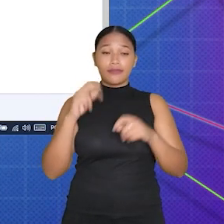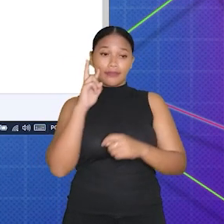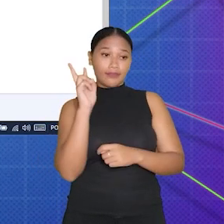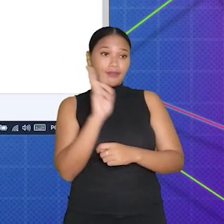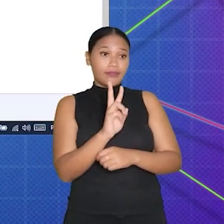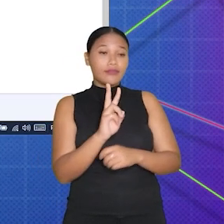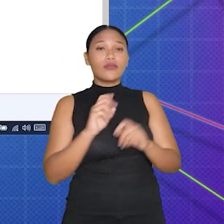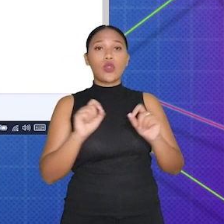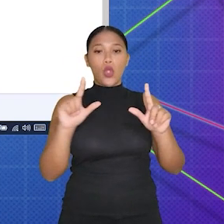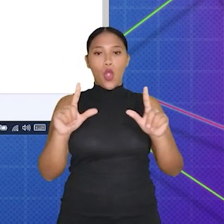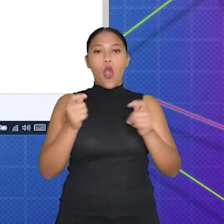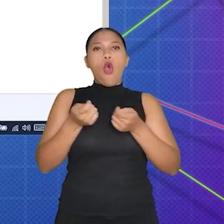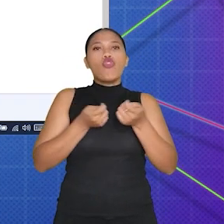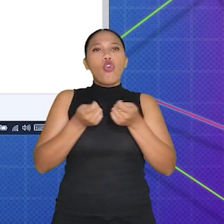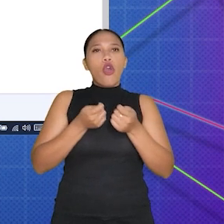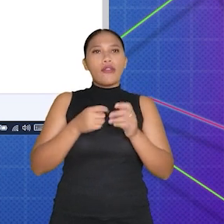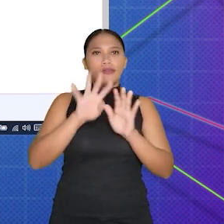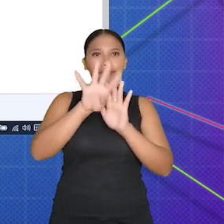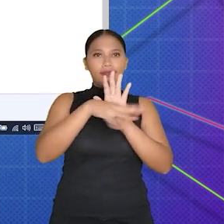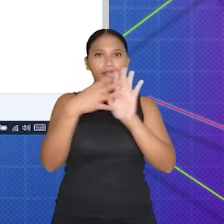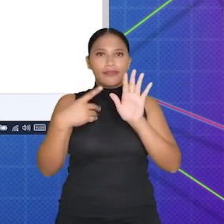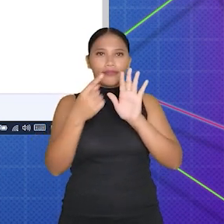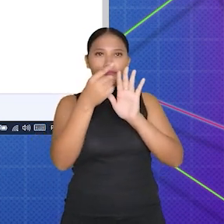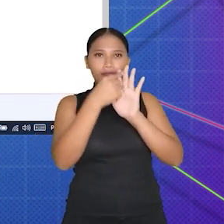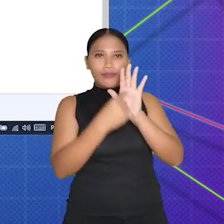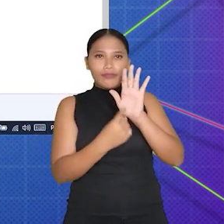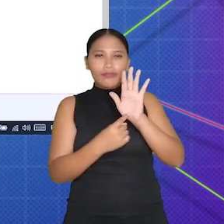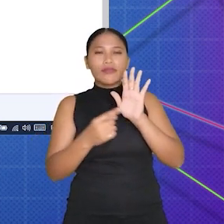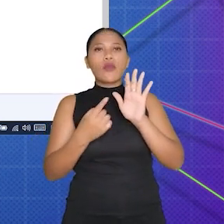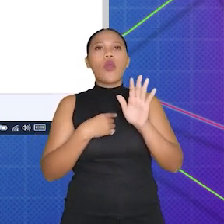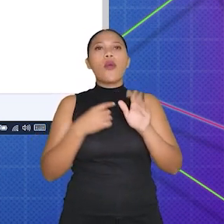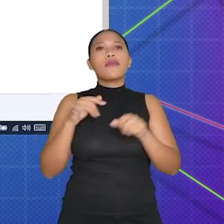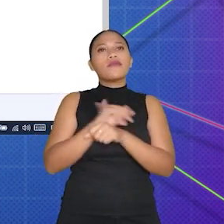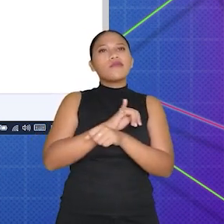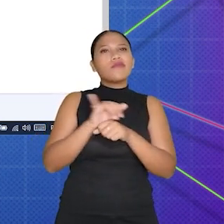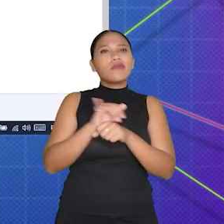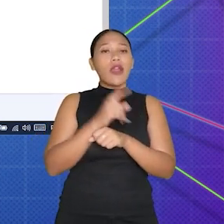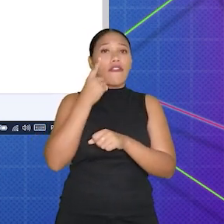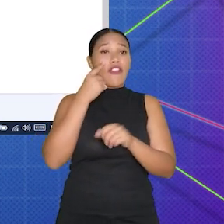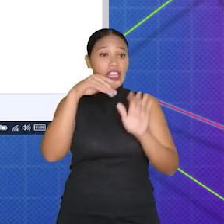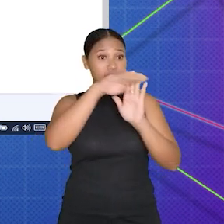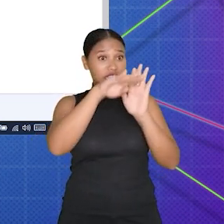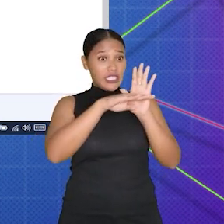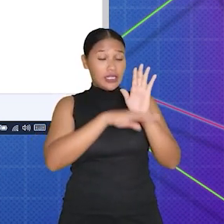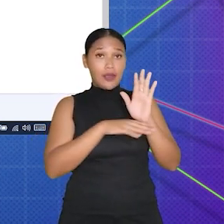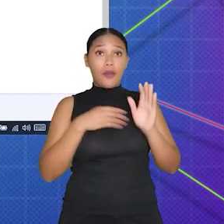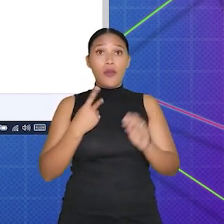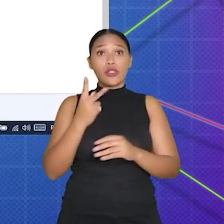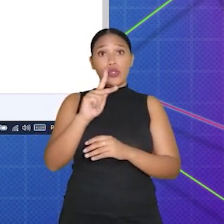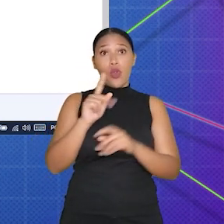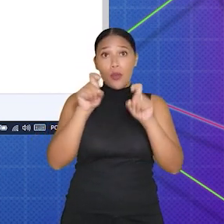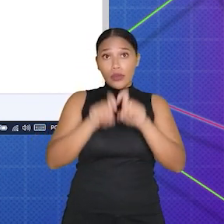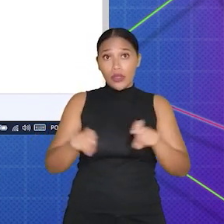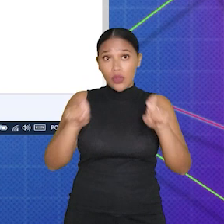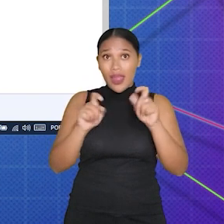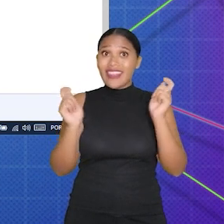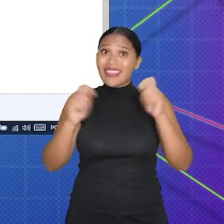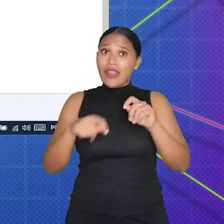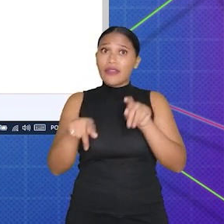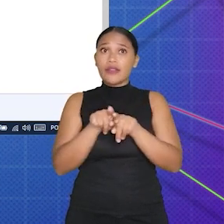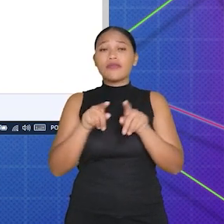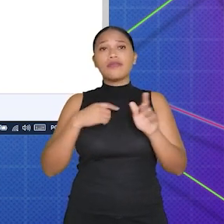Windows, você pode acessar o painel de controle e, em seguida, selecionar Programas e Recursos, para ver uma lista de programas instalados no seu